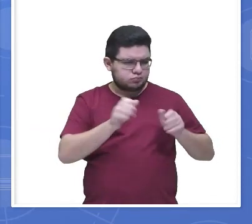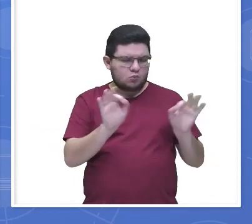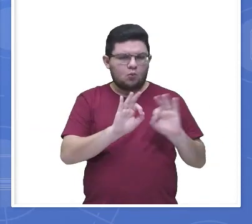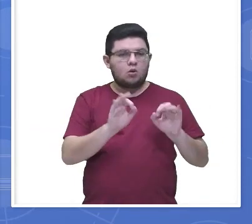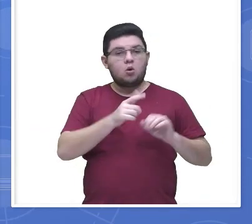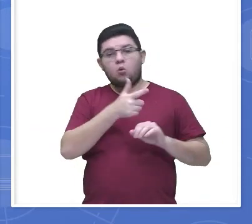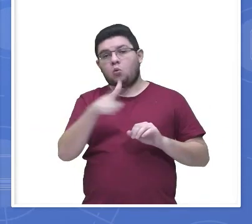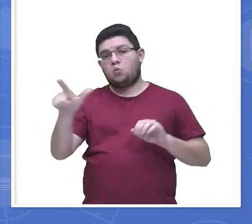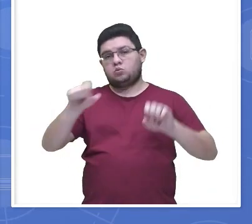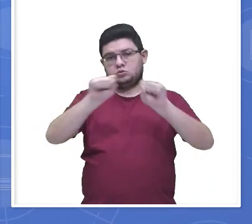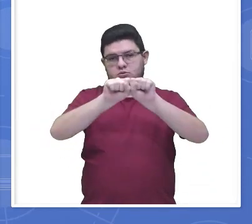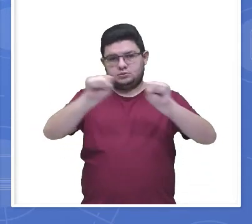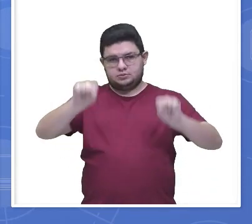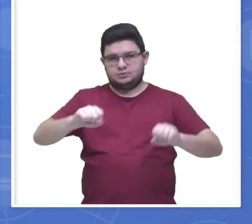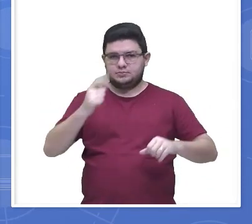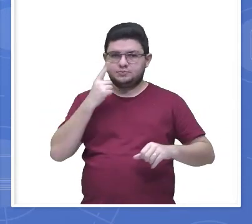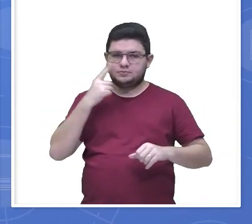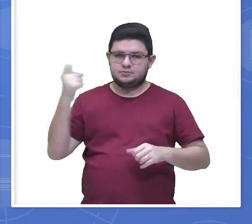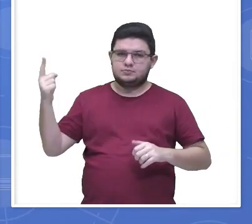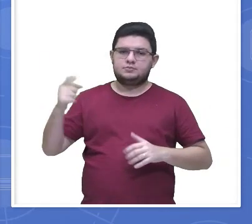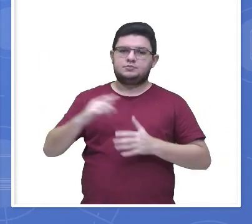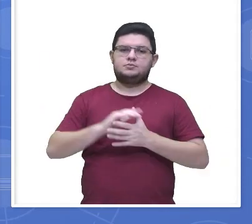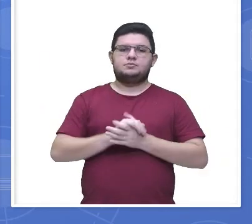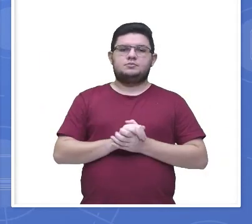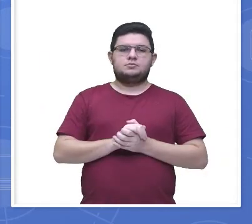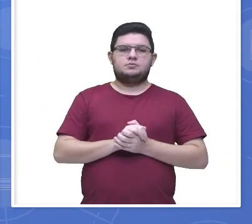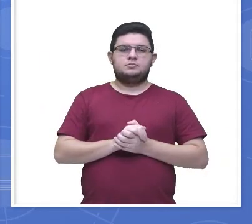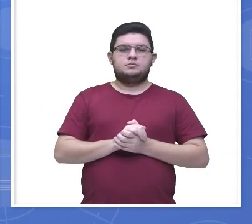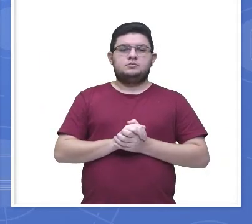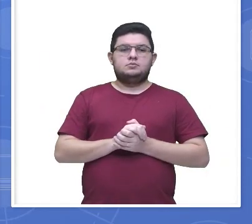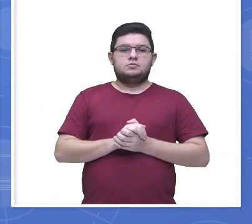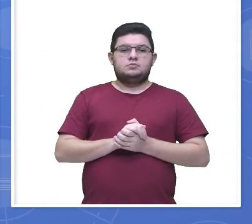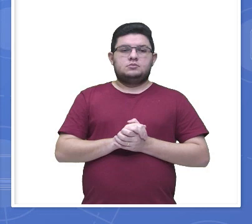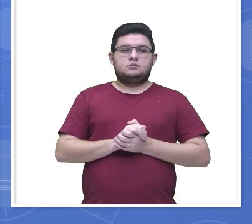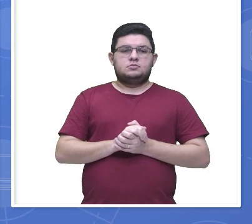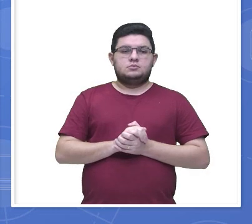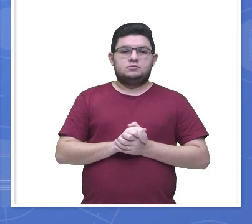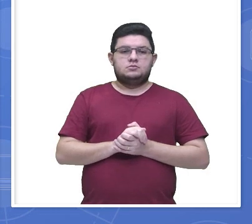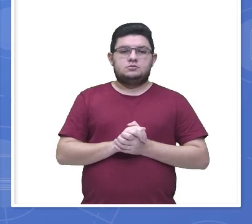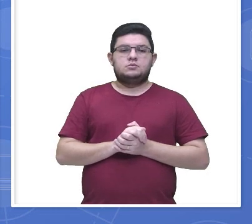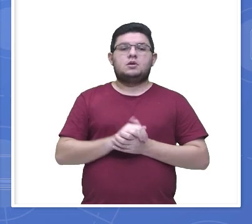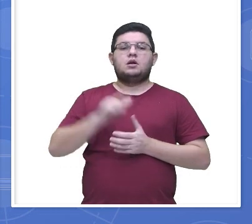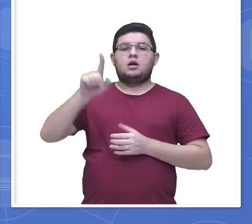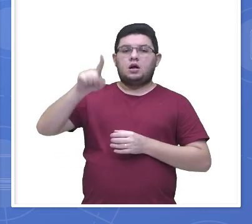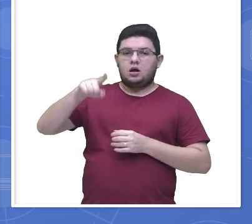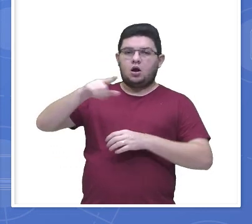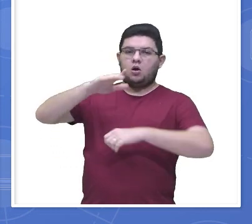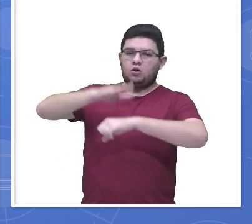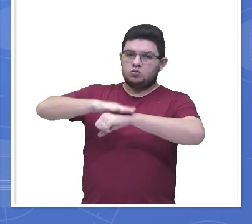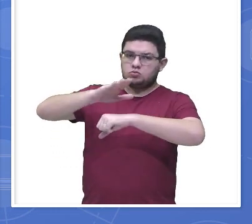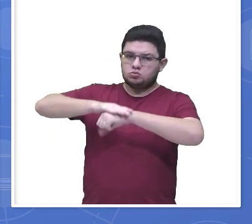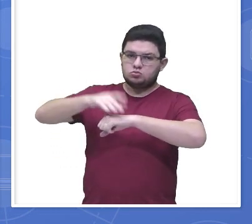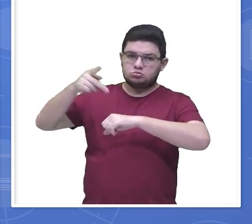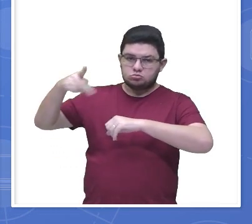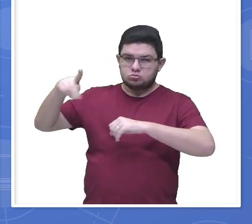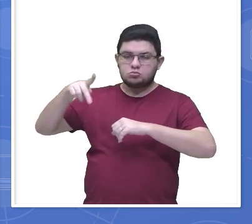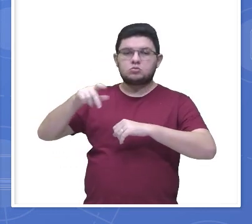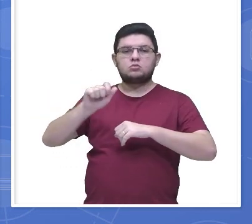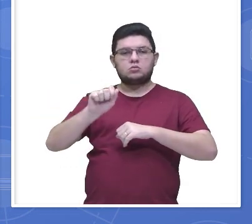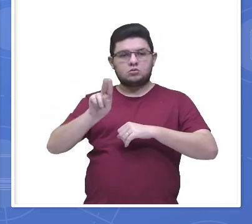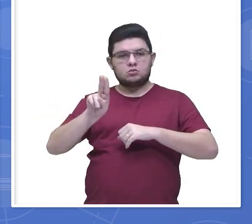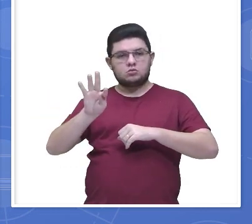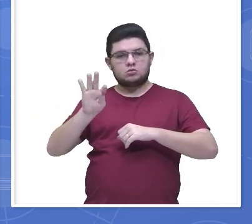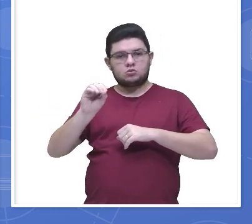próximo sistema que a gente visualiza aí, ó. Elas são controladas pelo sistema nervoso autônomo.